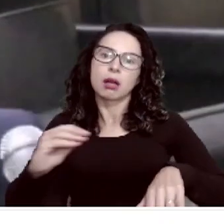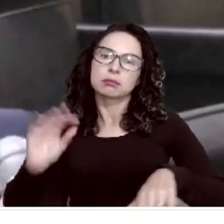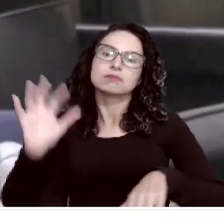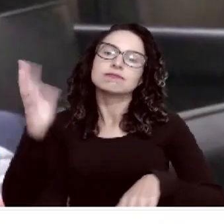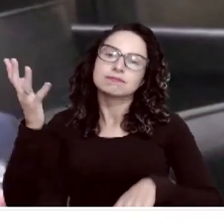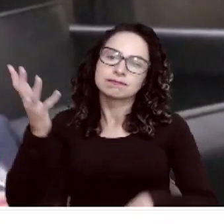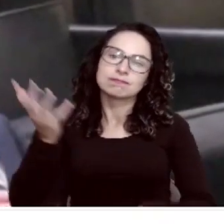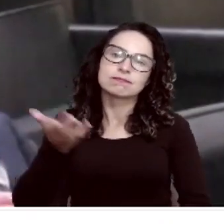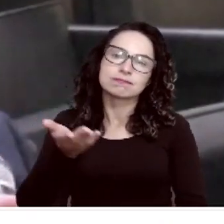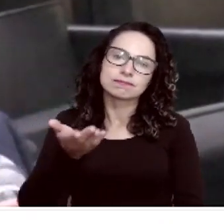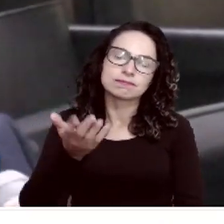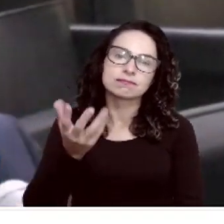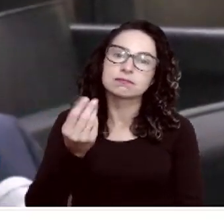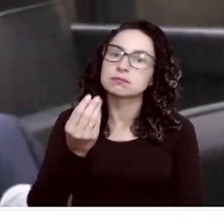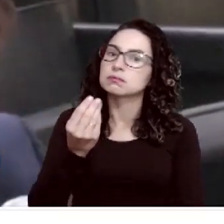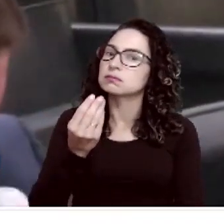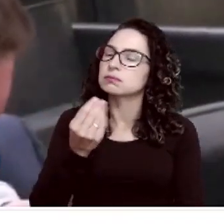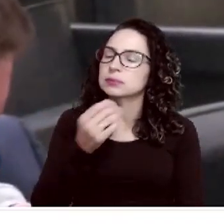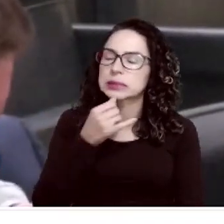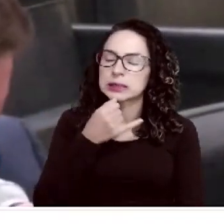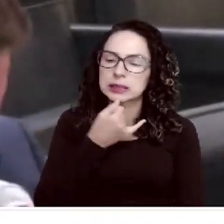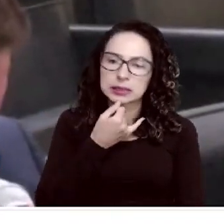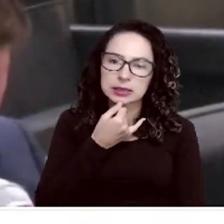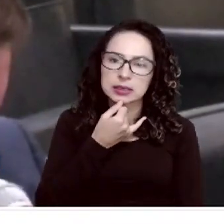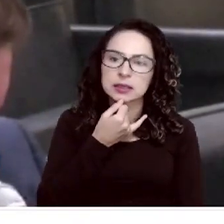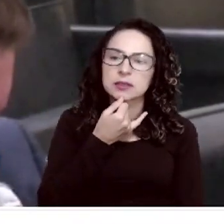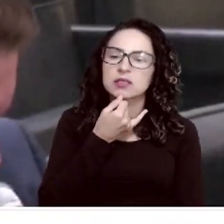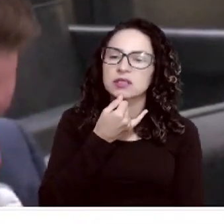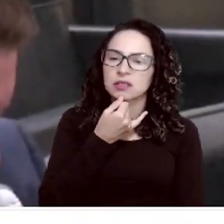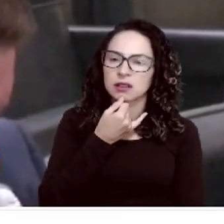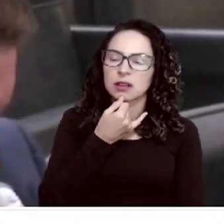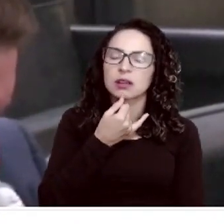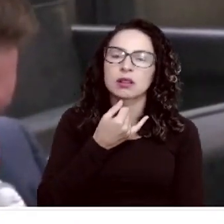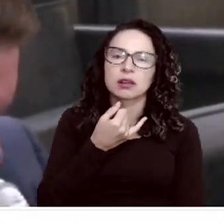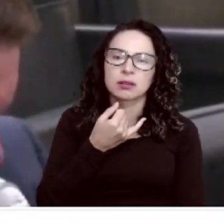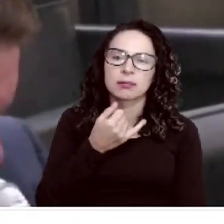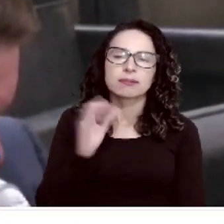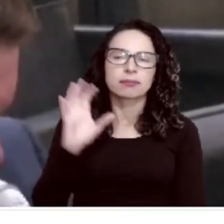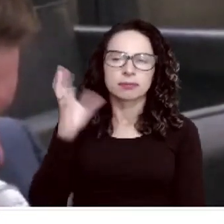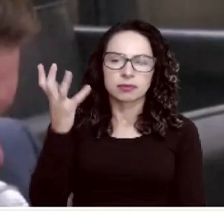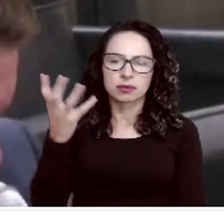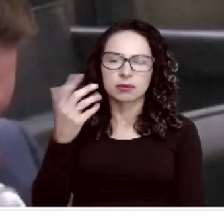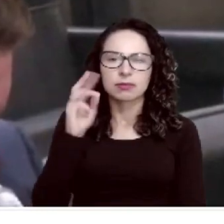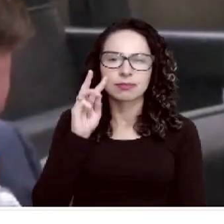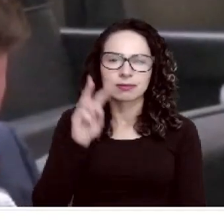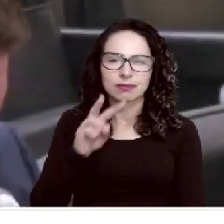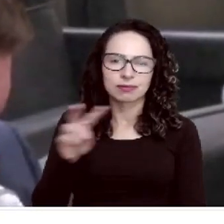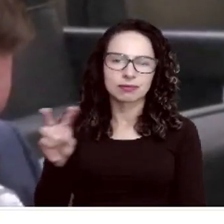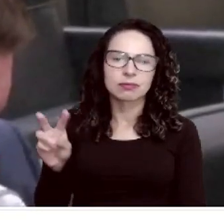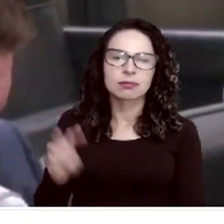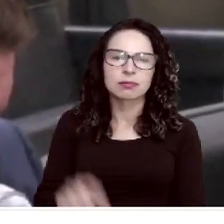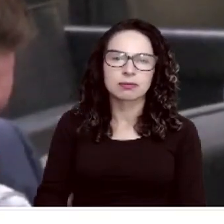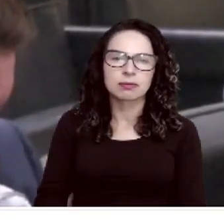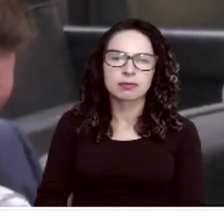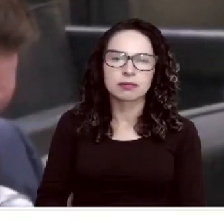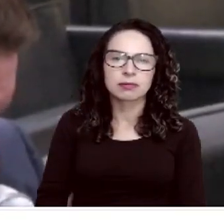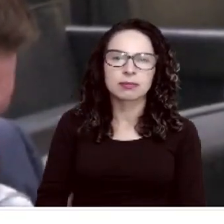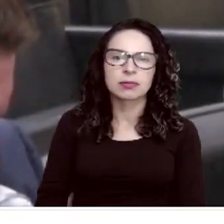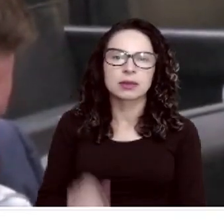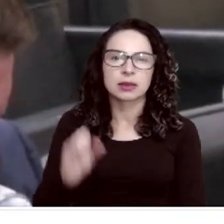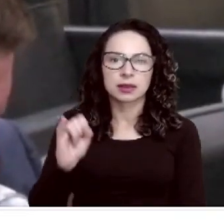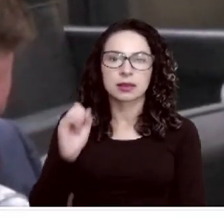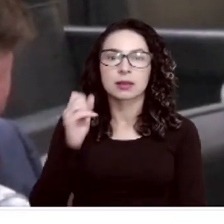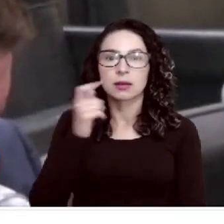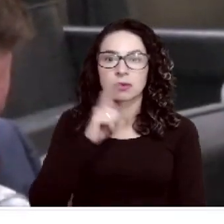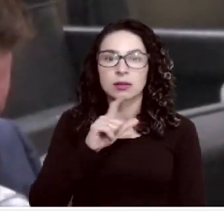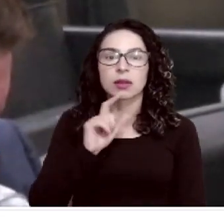aí, é muito lamentável, muito triste, tudo isso que nós vimos, e se a gente puder tomar providência